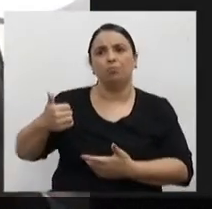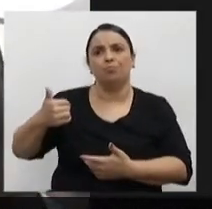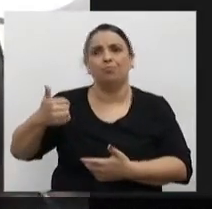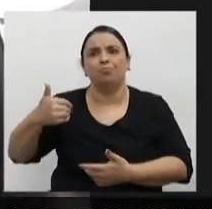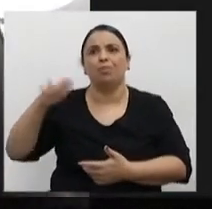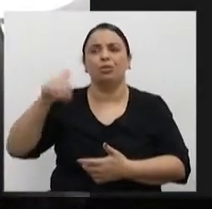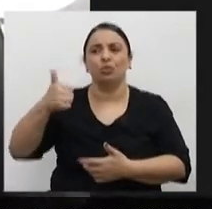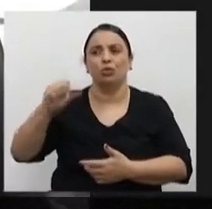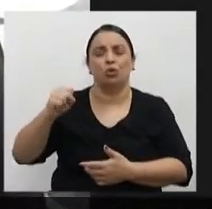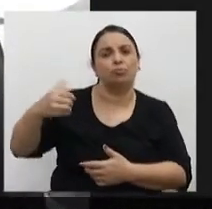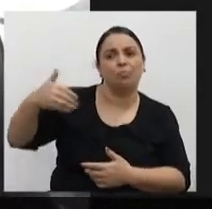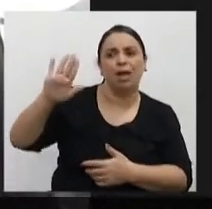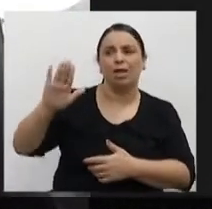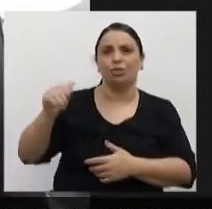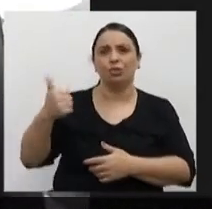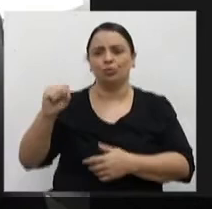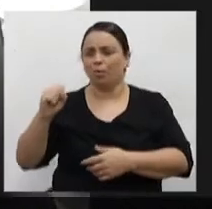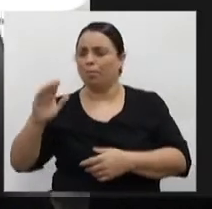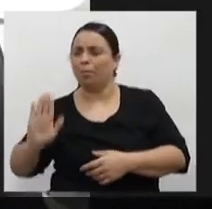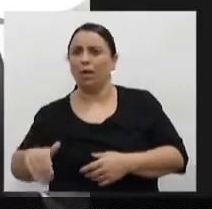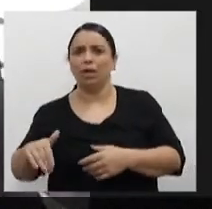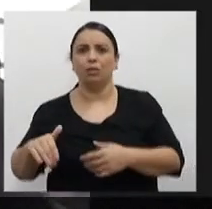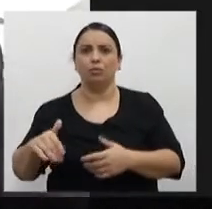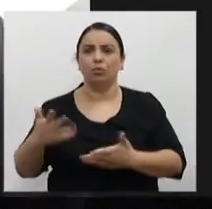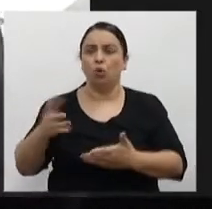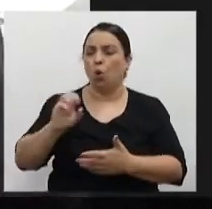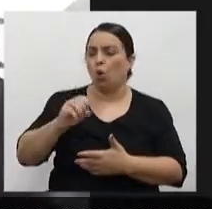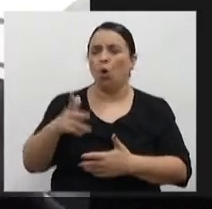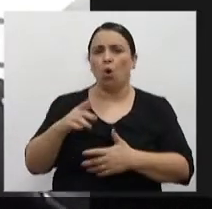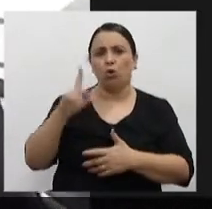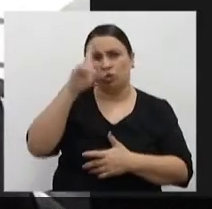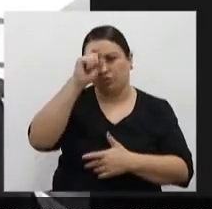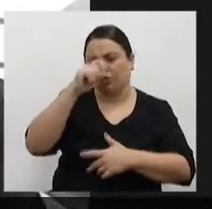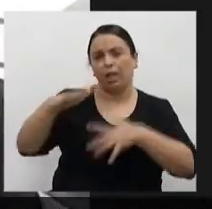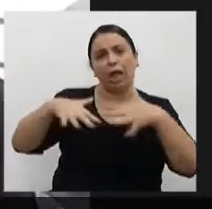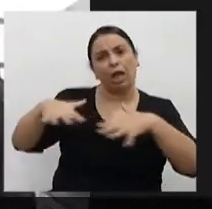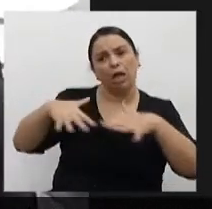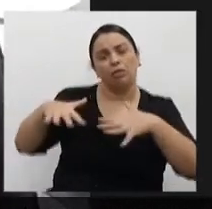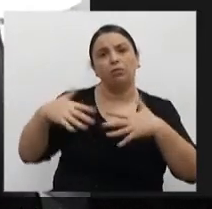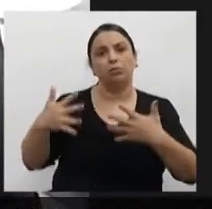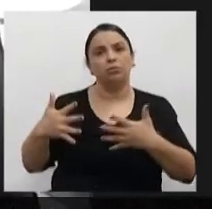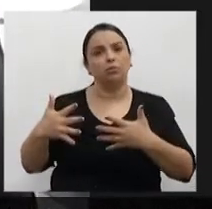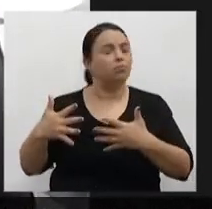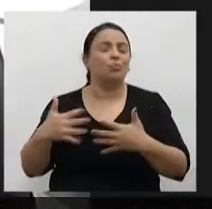Tânia falou, que a pessoa que tem locomoção, dificuldade de locomoção, também está nessa